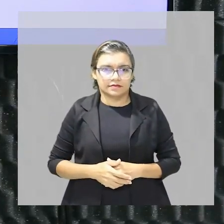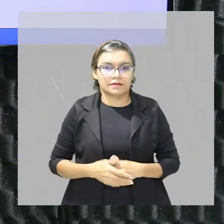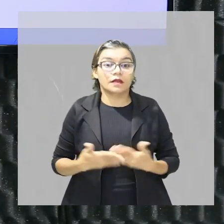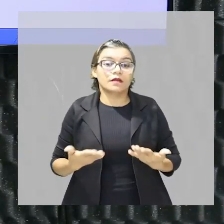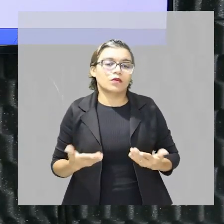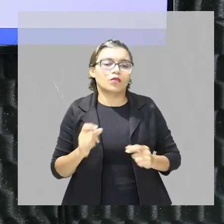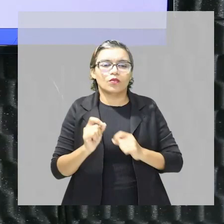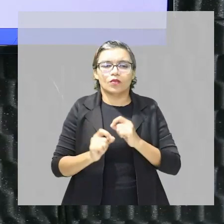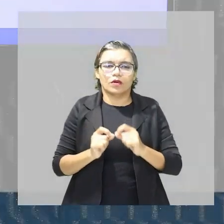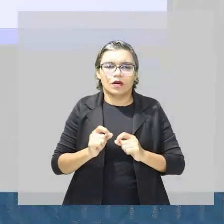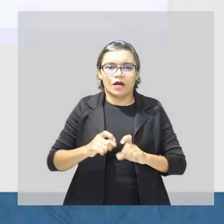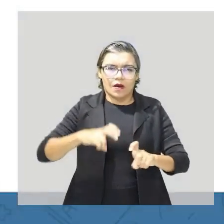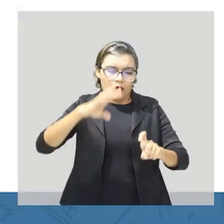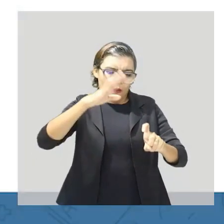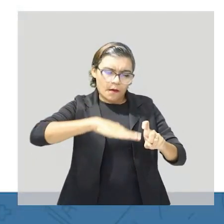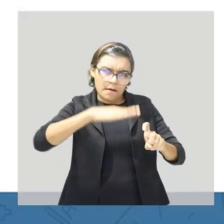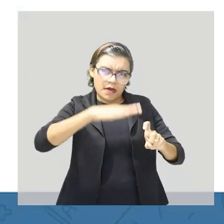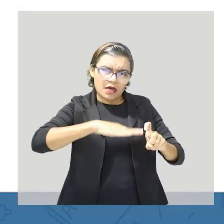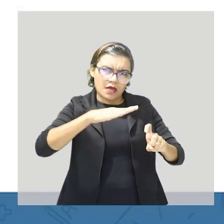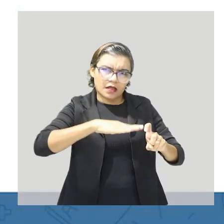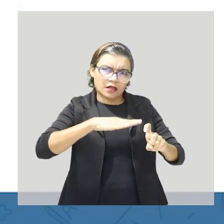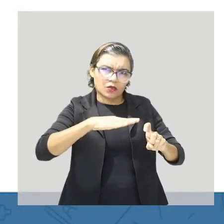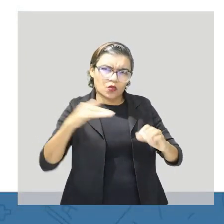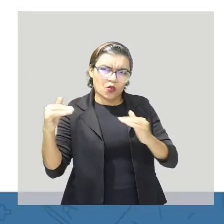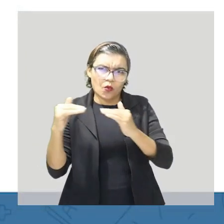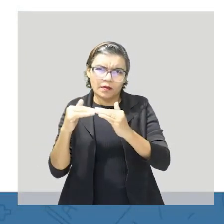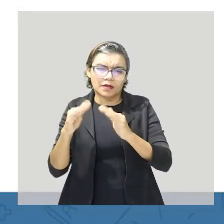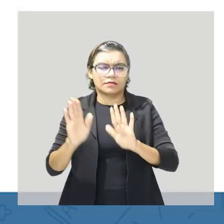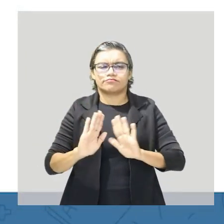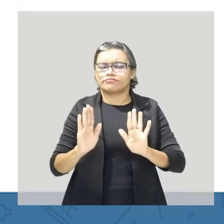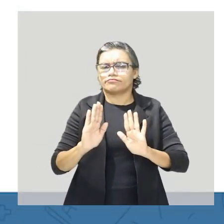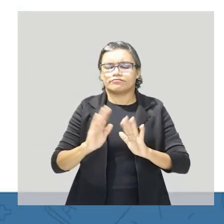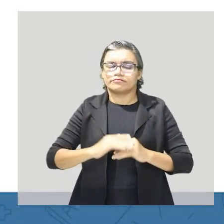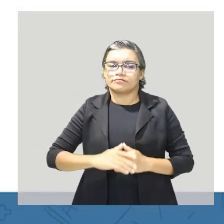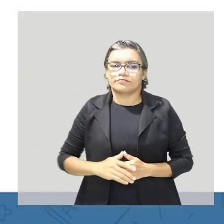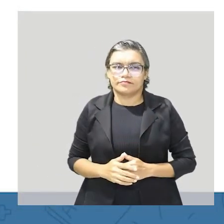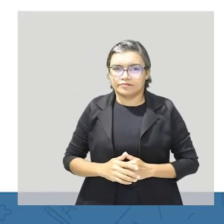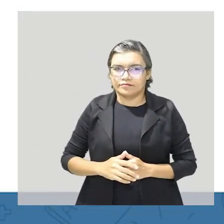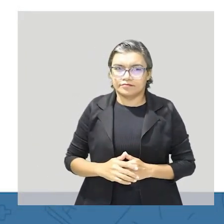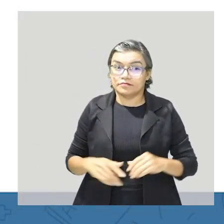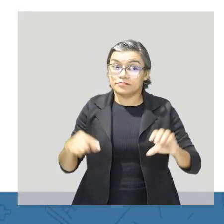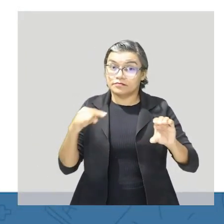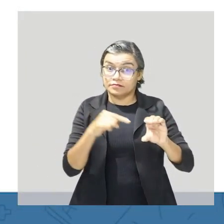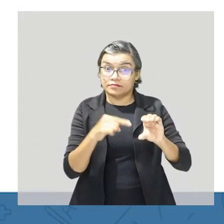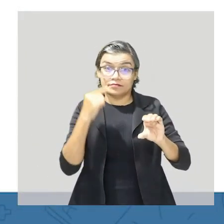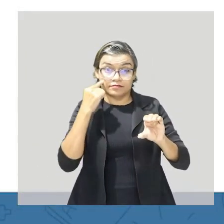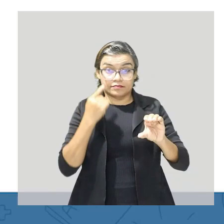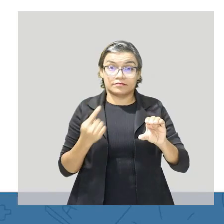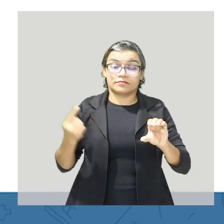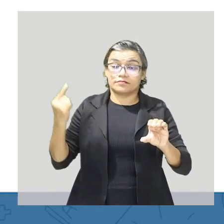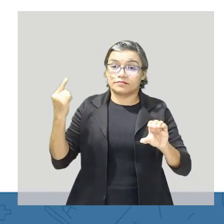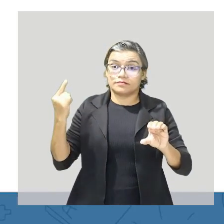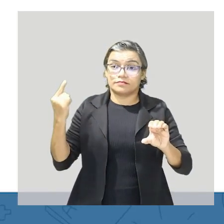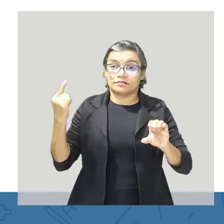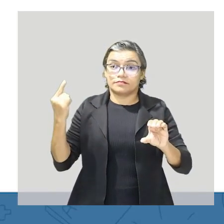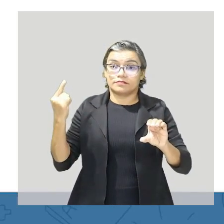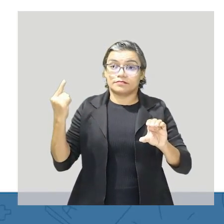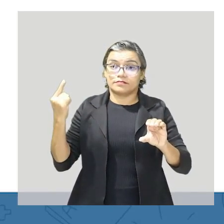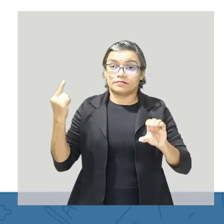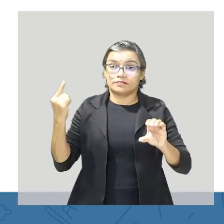mito aqui ele não vai preencher aquilo que nós queremos tá fundamentado na ordem